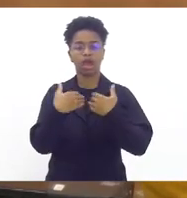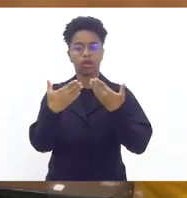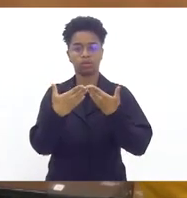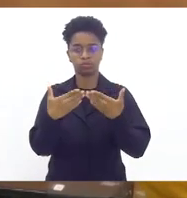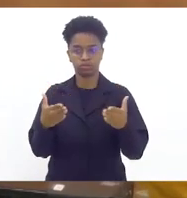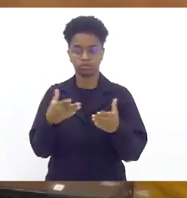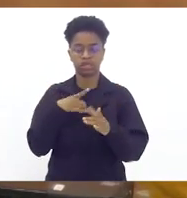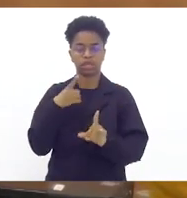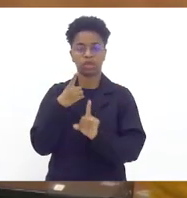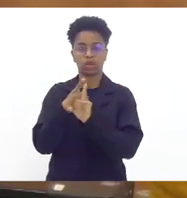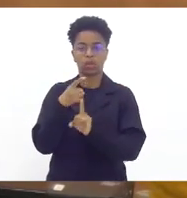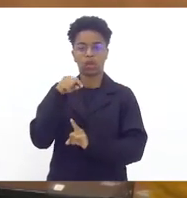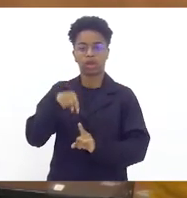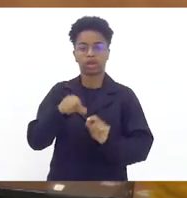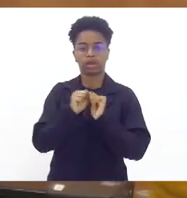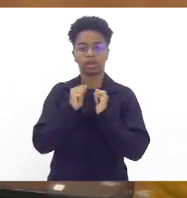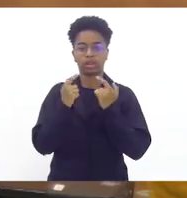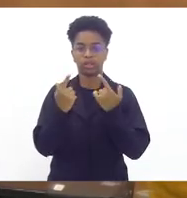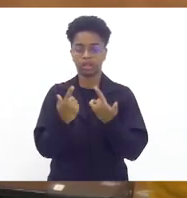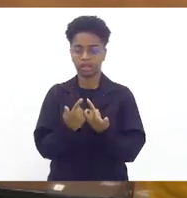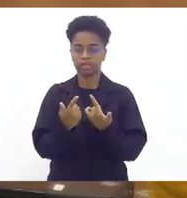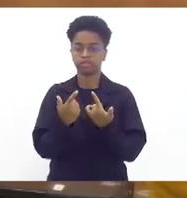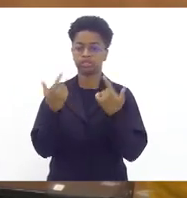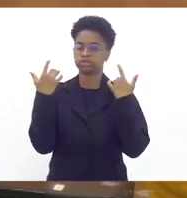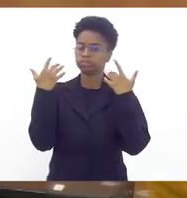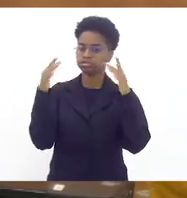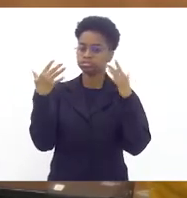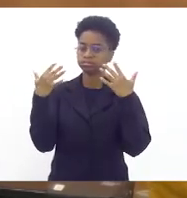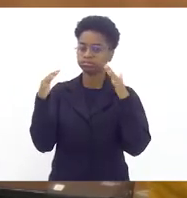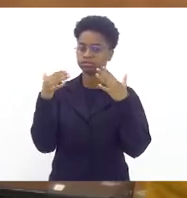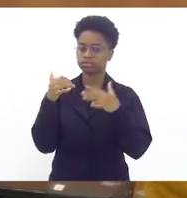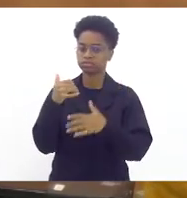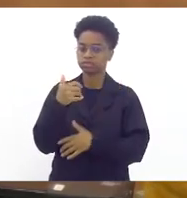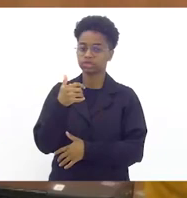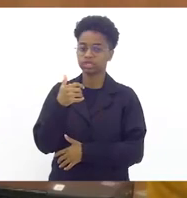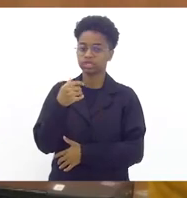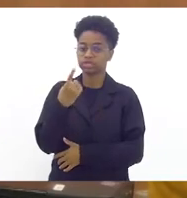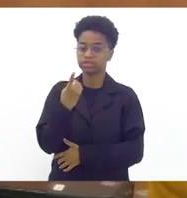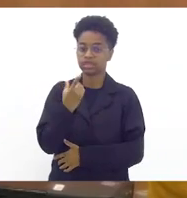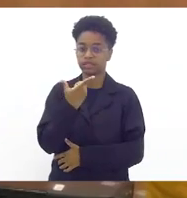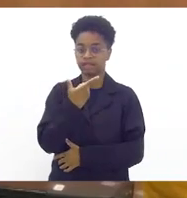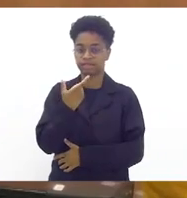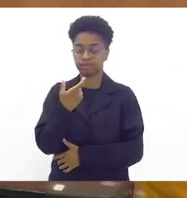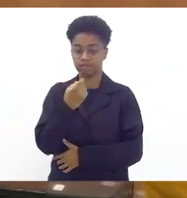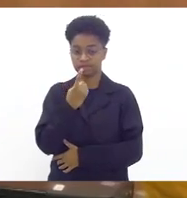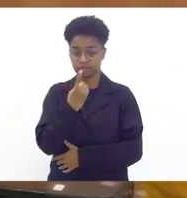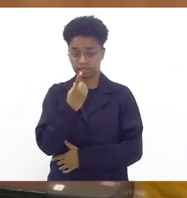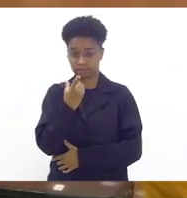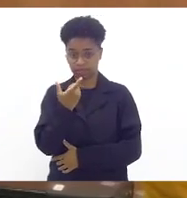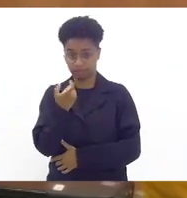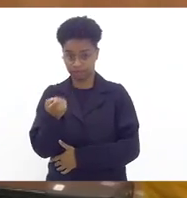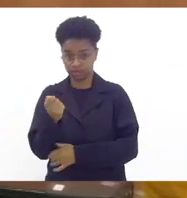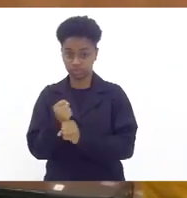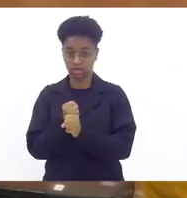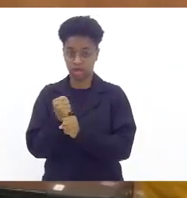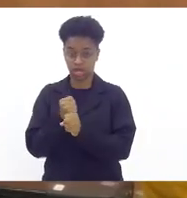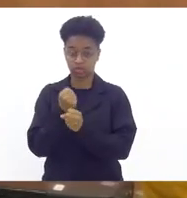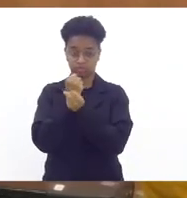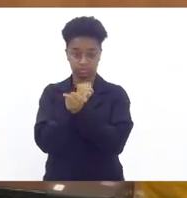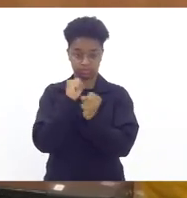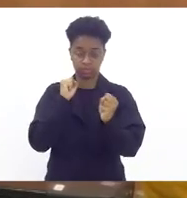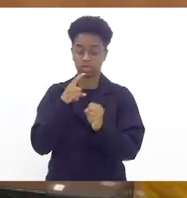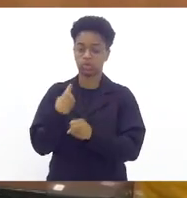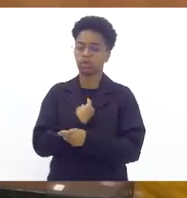aliás, um encontro na LERJ, comemorando, denunciando 120 anos de abolição, em 2008, e discutiu a mesma coisa.